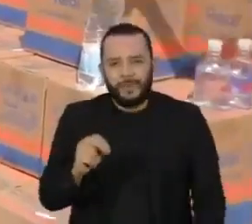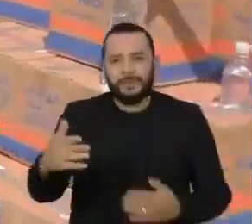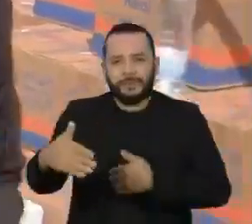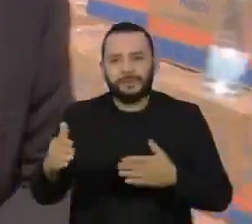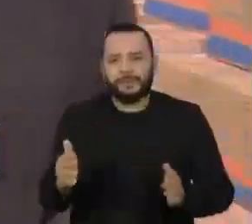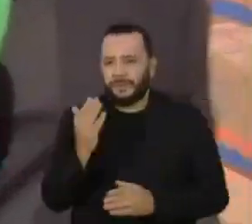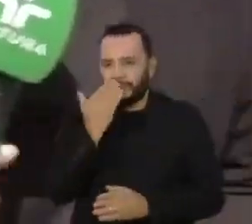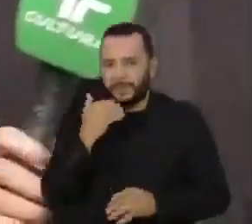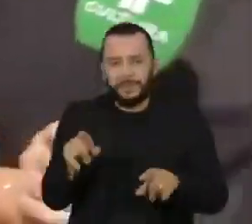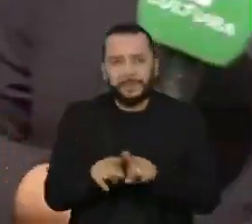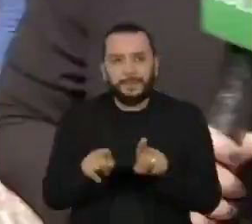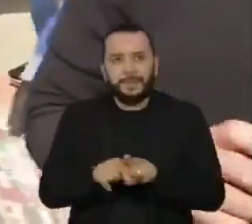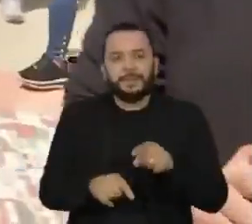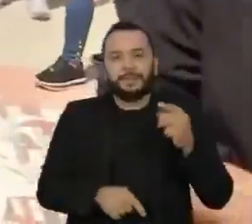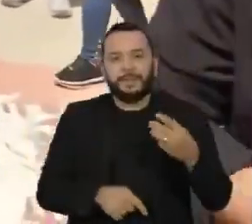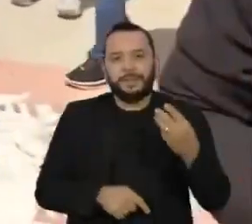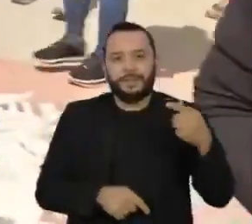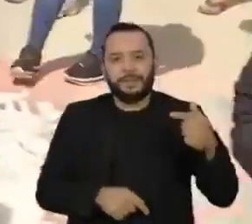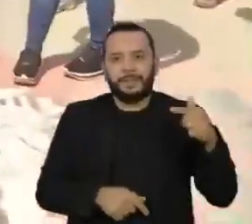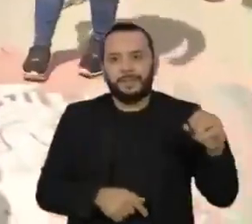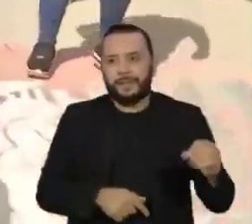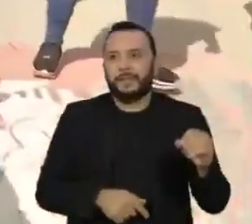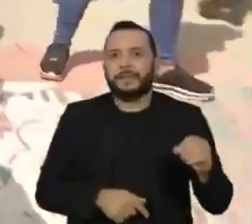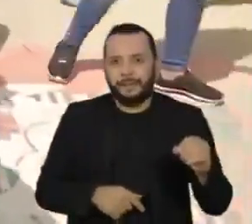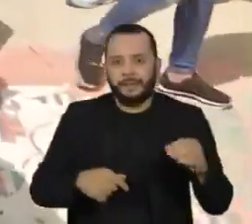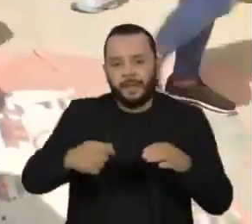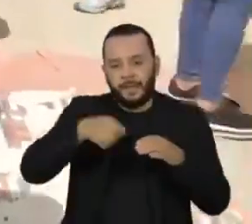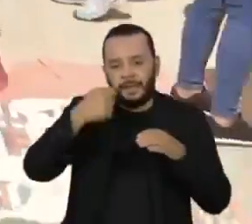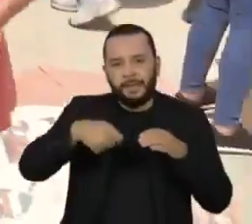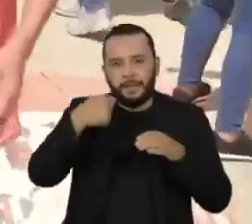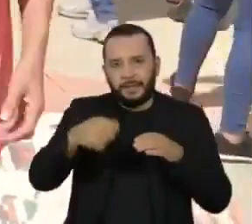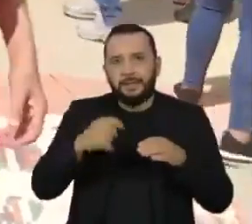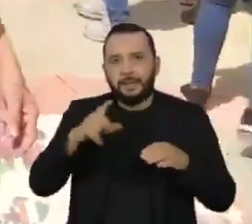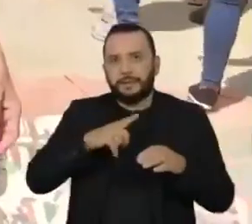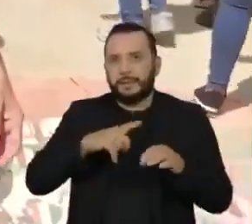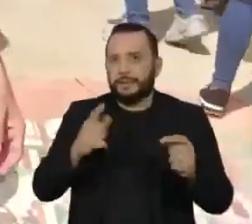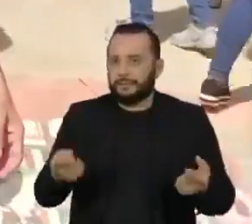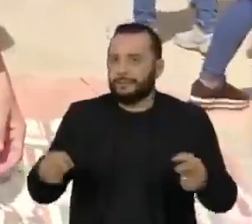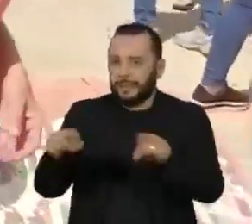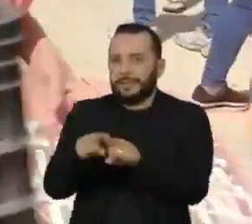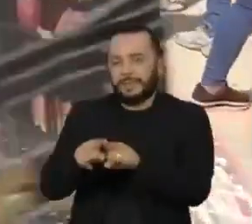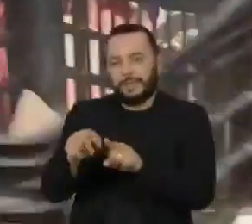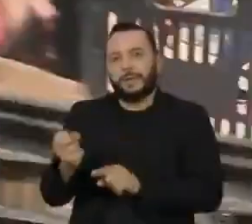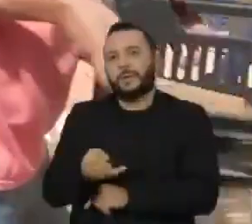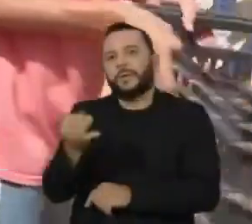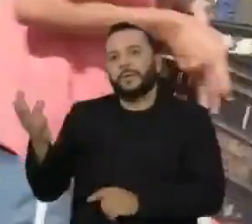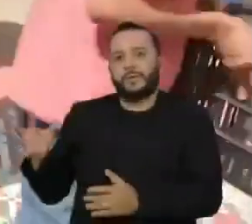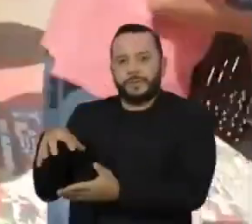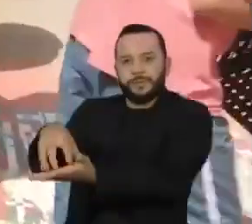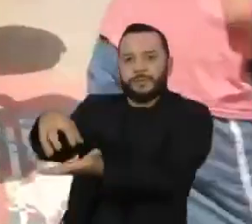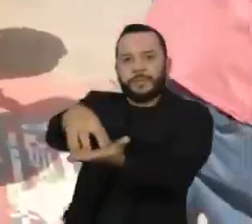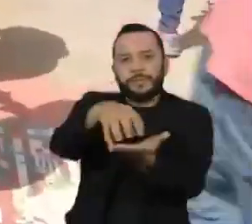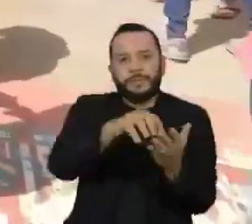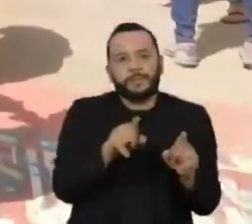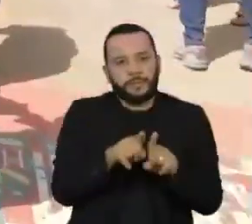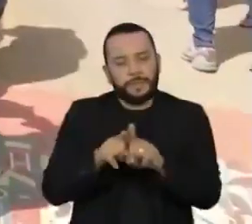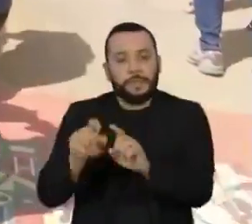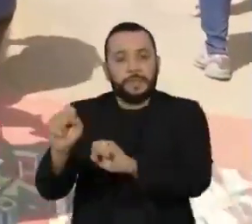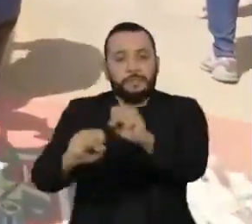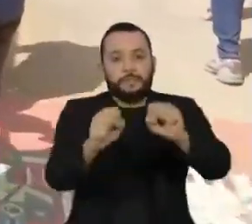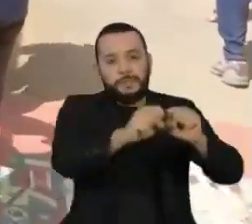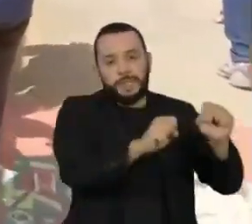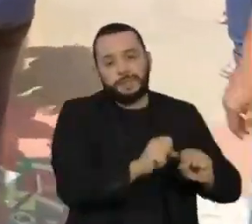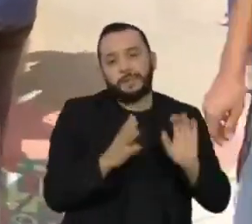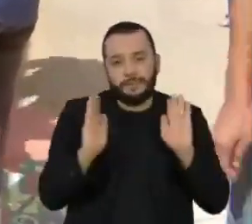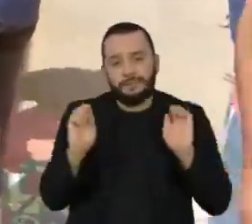e 370 marmitas. Há uma parceria com algumas entidades e algumas empresas que fazem a